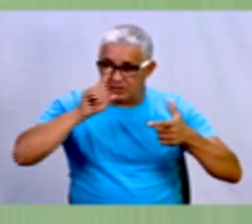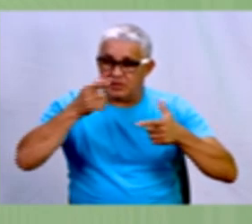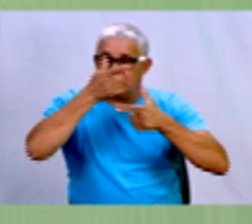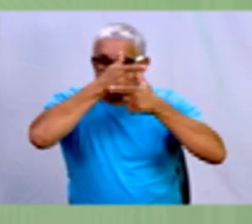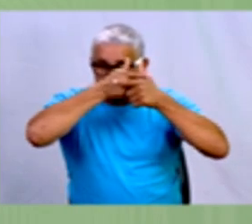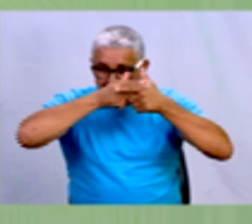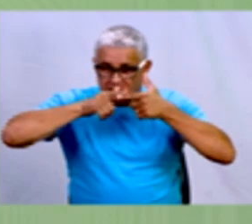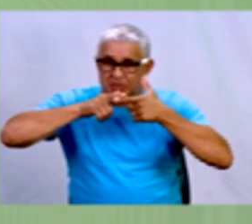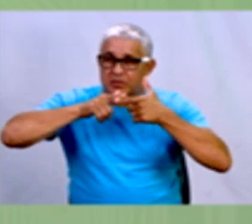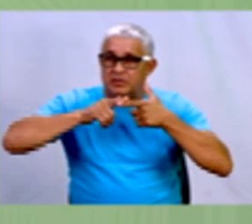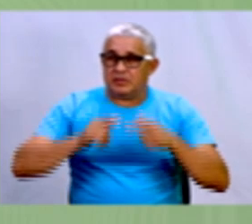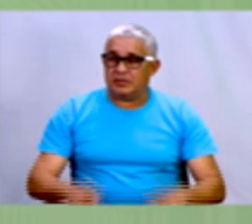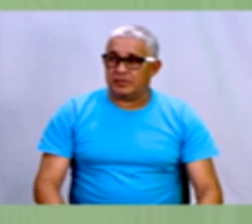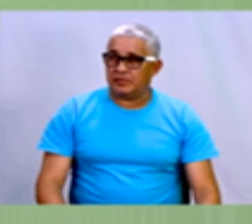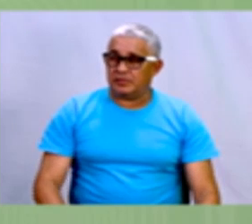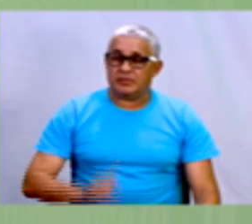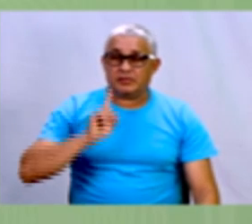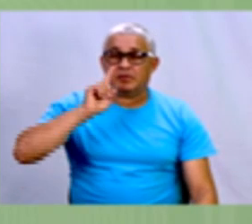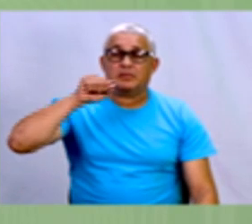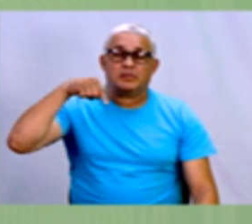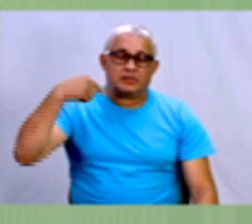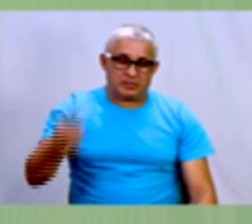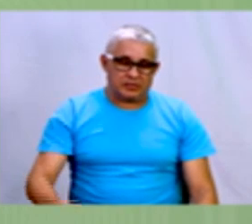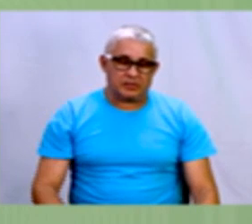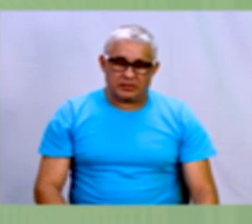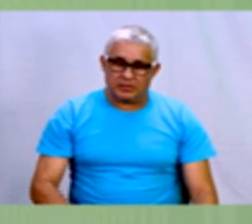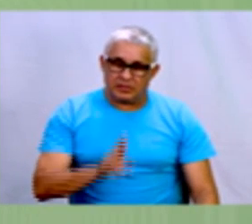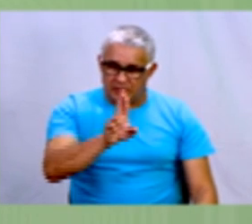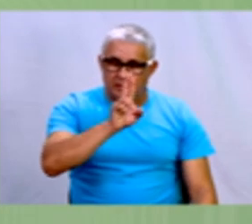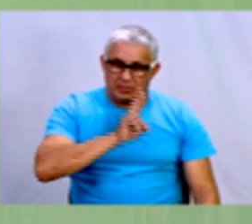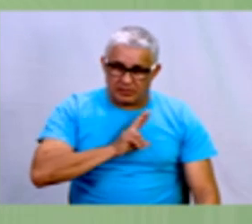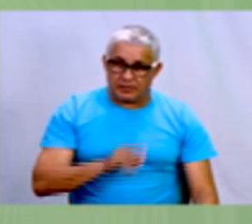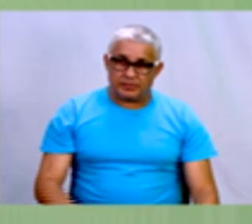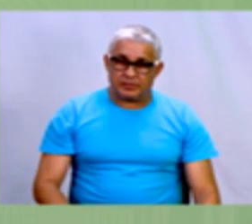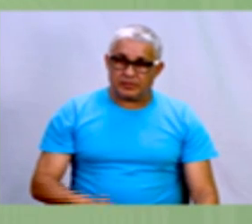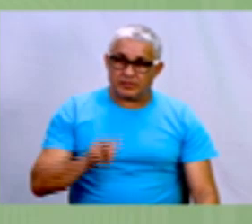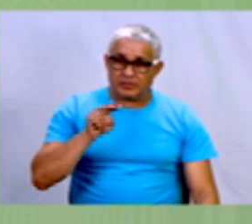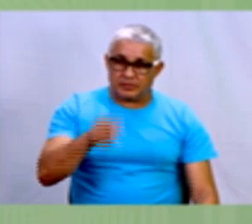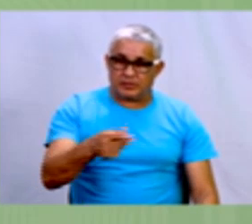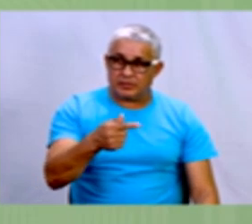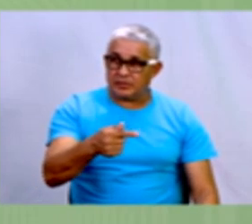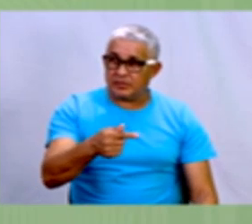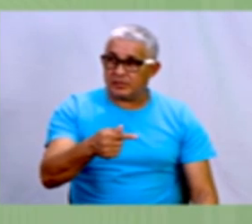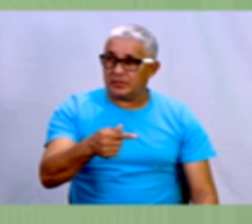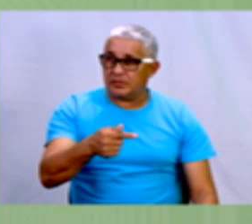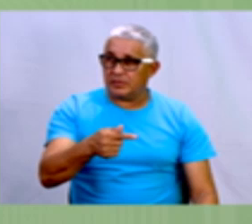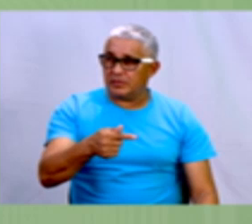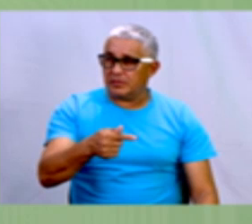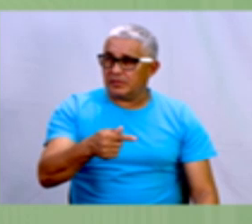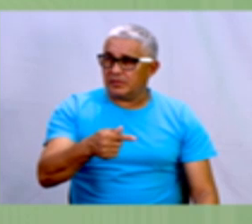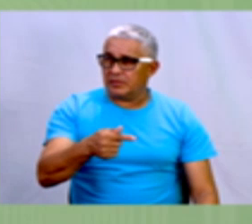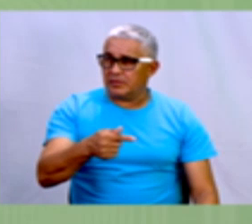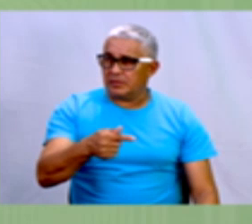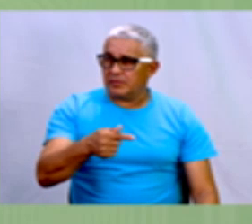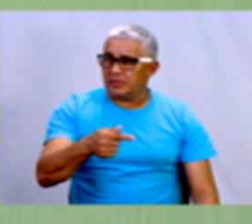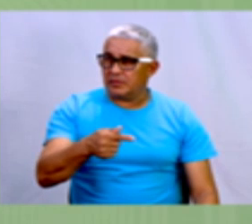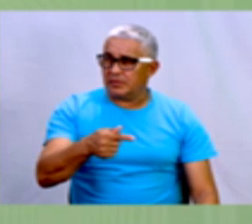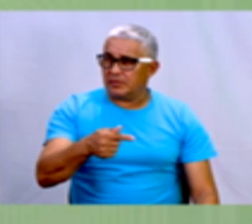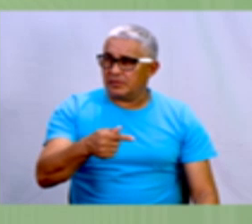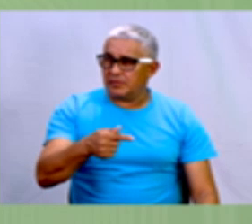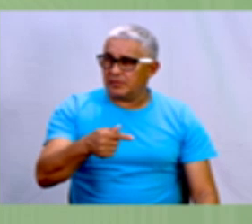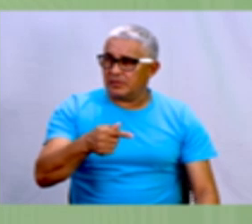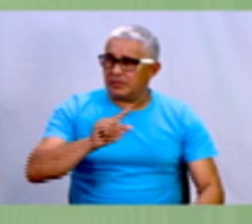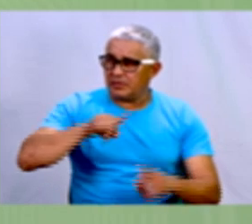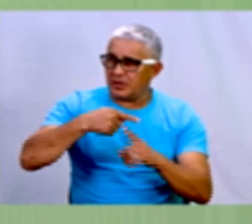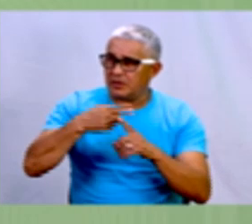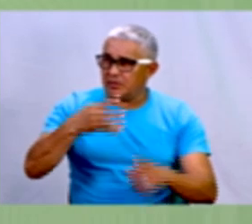desses, a gente vai ter essas respostas. É 2.727,27 mais 4.958,68